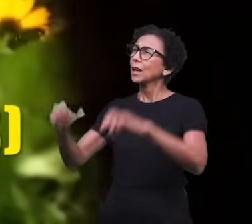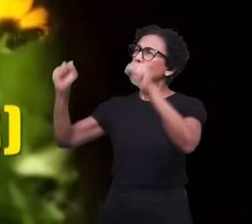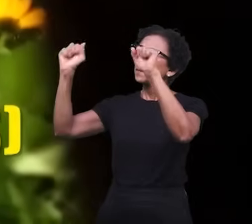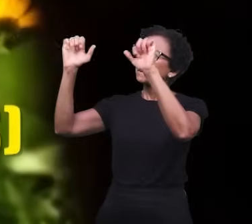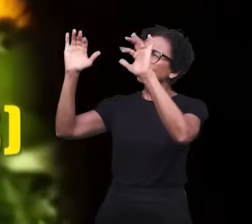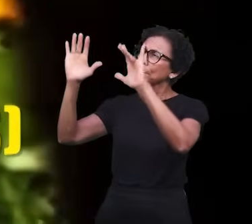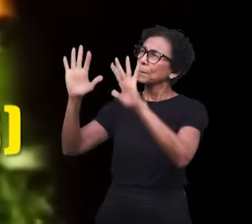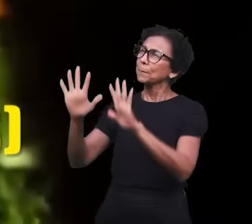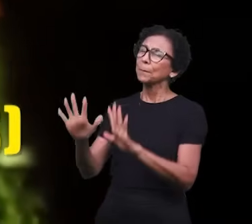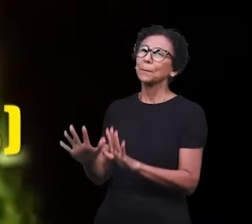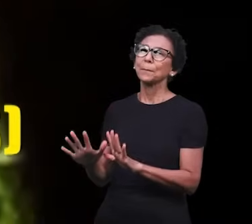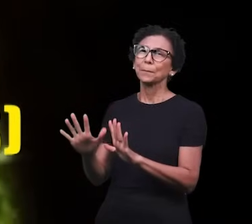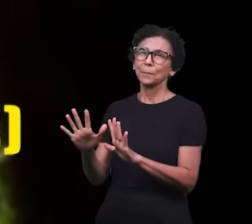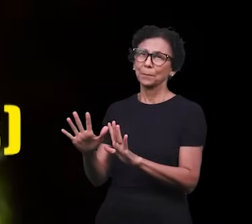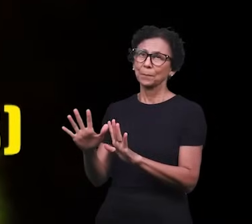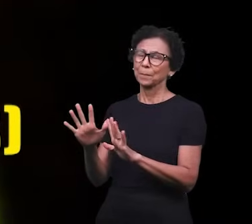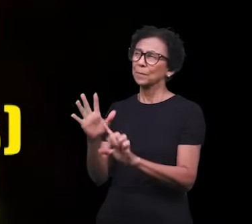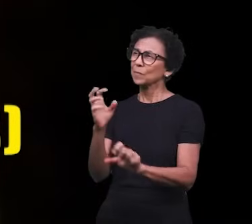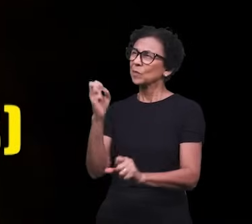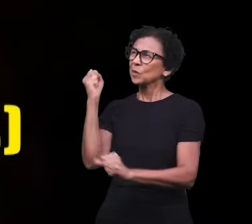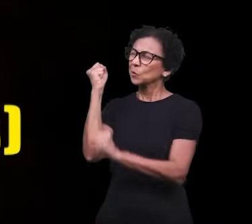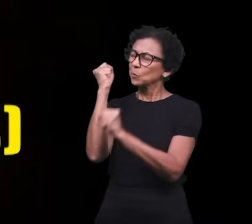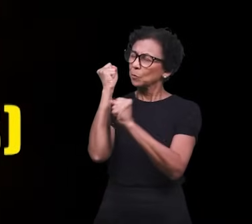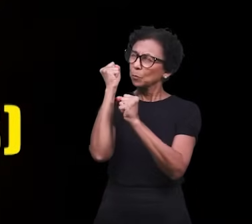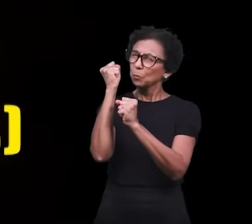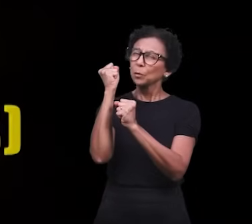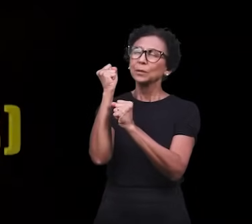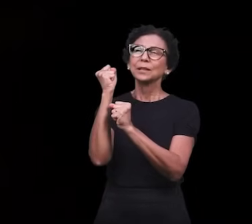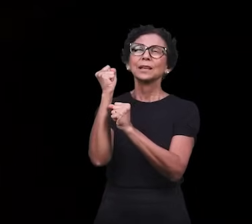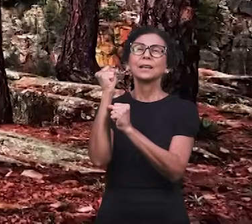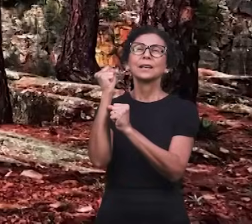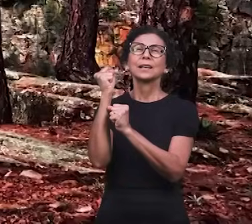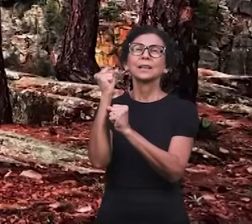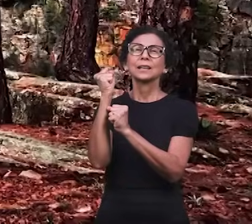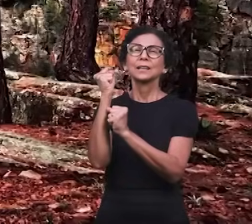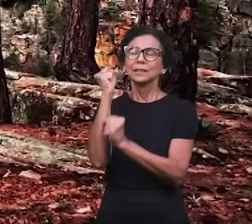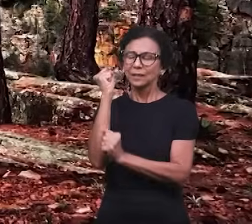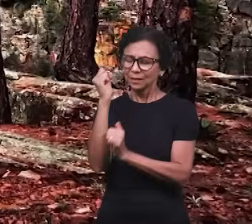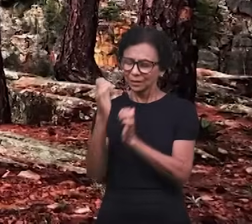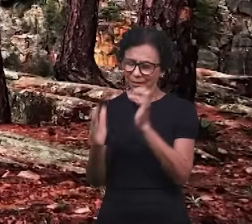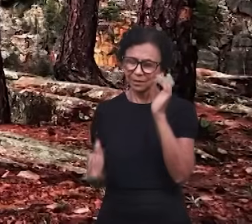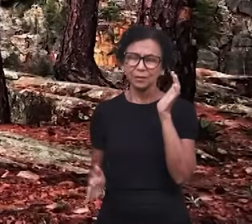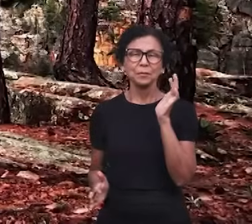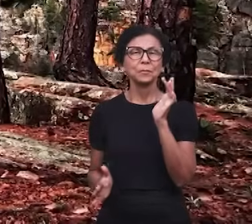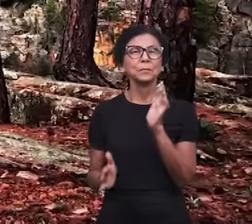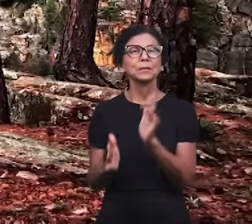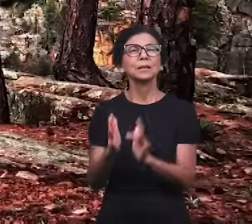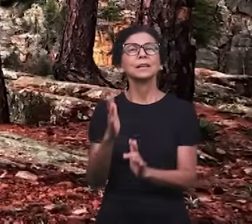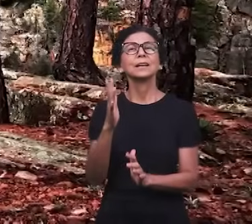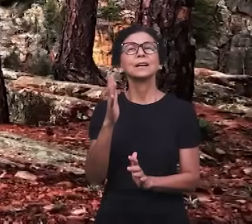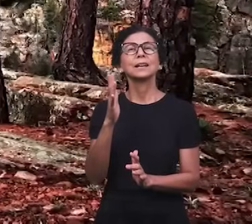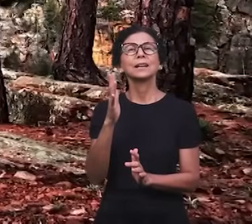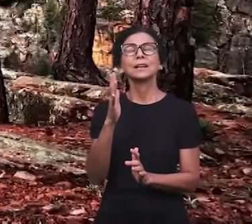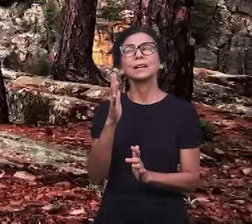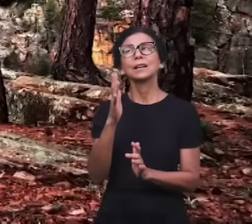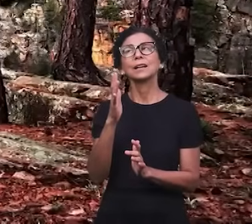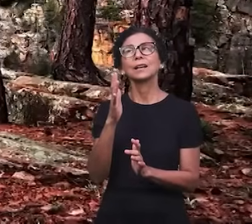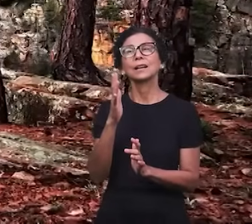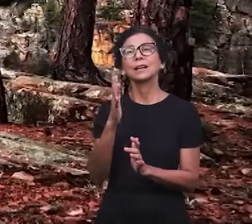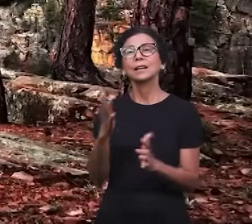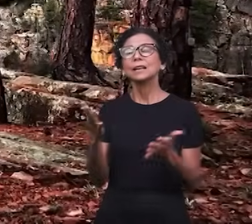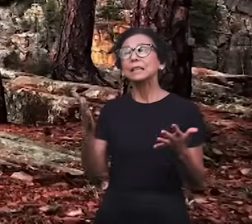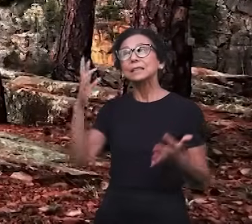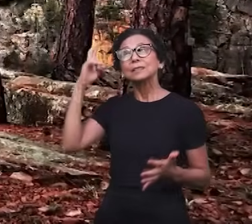Venha sobre nós. Deus venha sobre